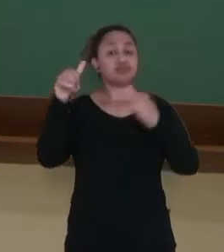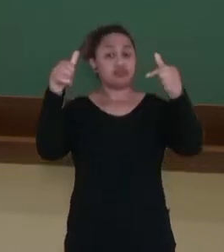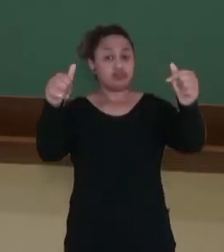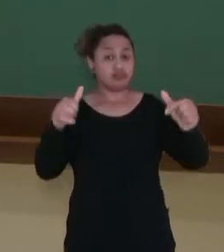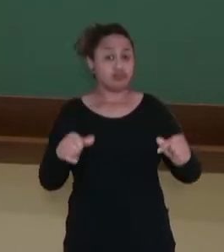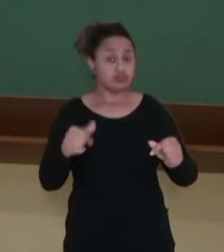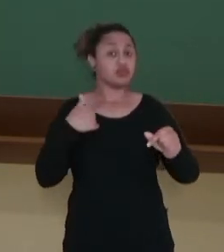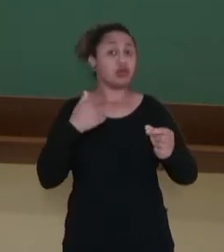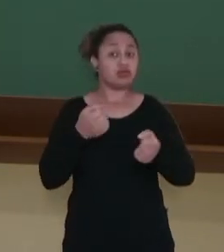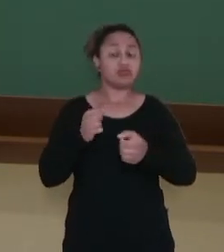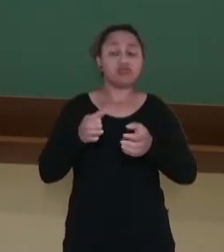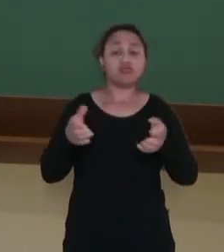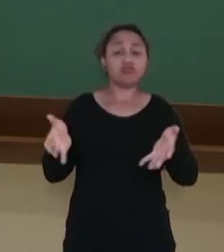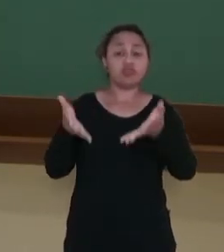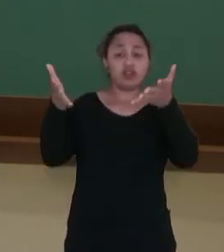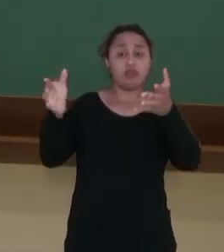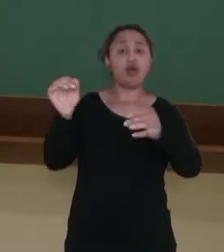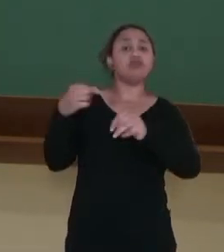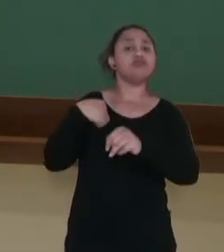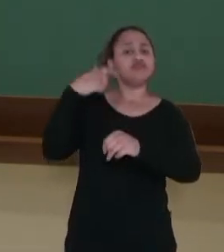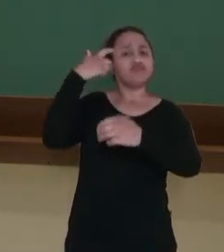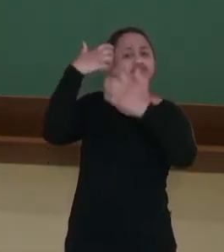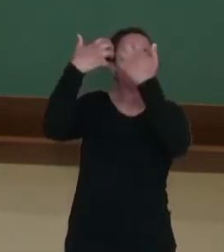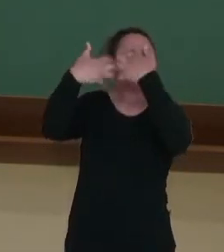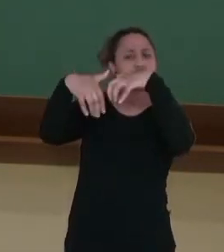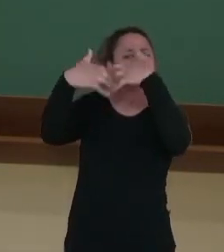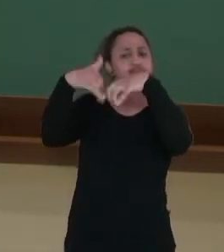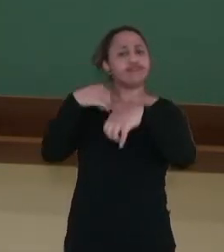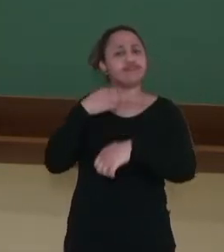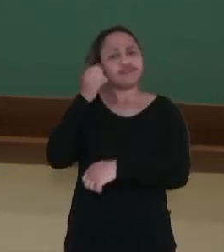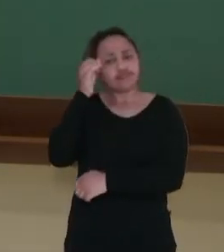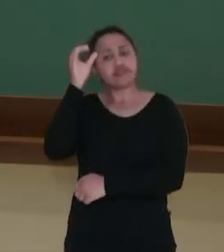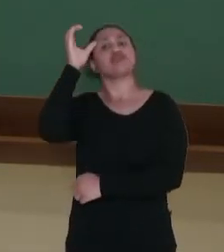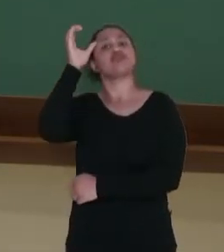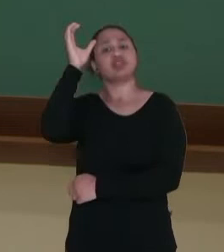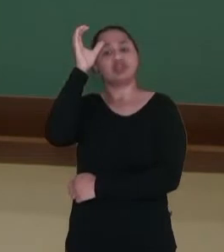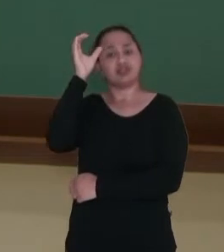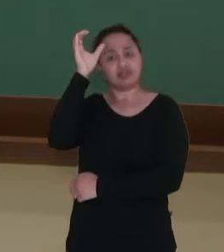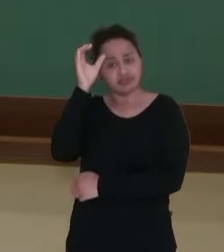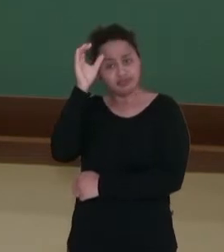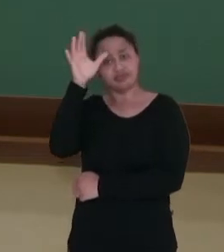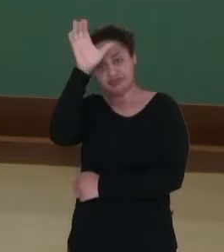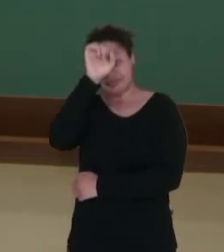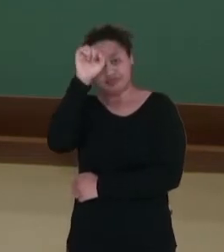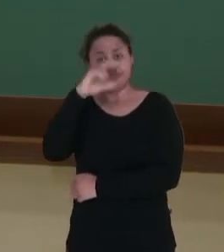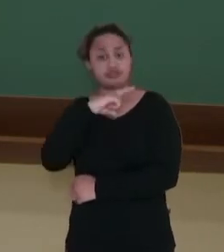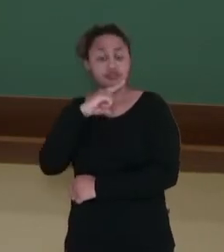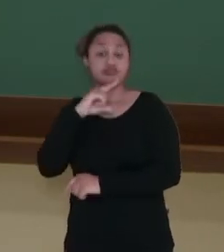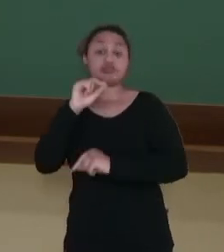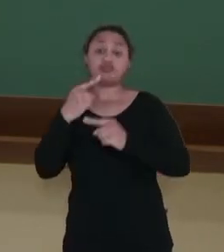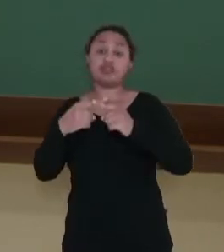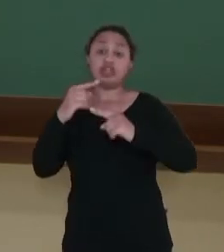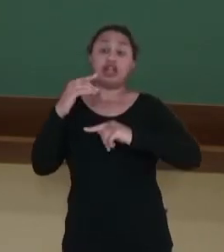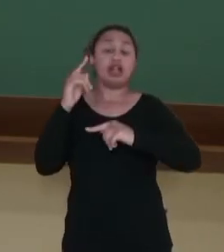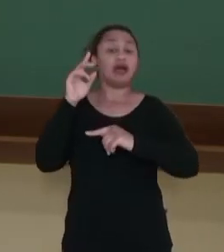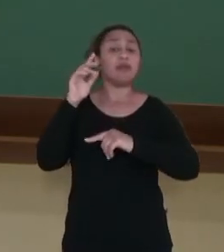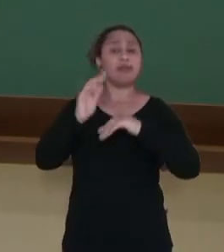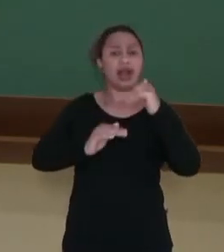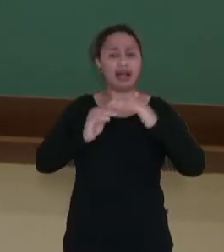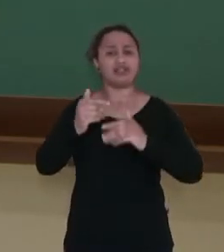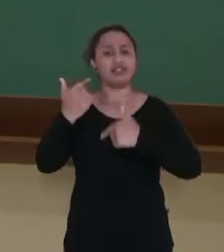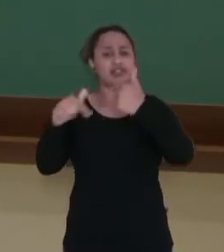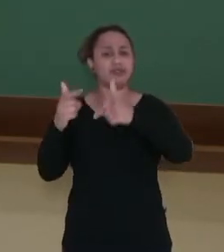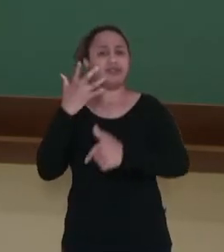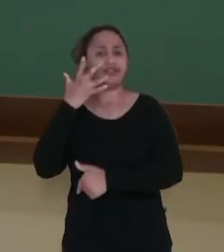de conscientização. Ele é divulgado para que essas práticas de trabalho infantil, lembrando que criança tem que brincar,